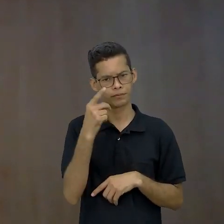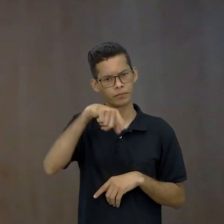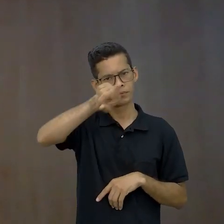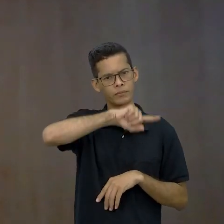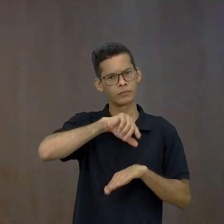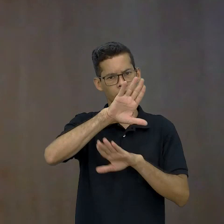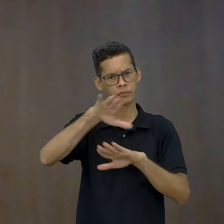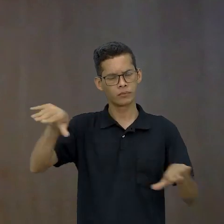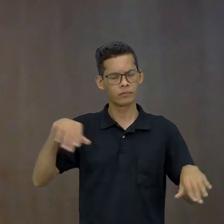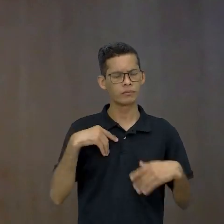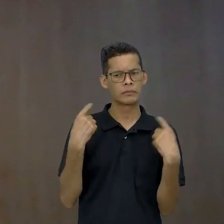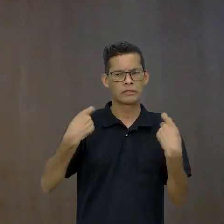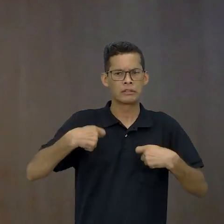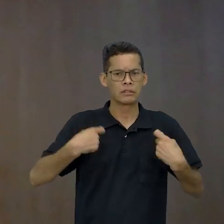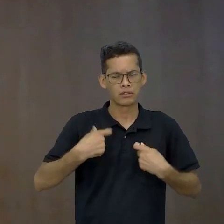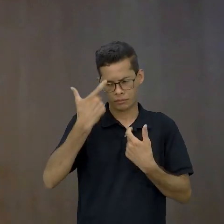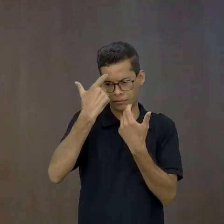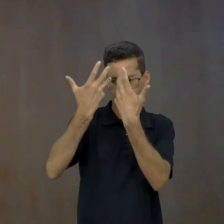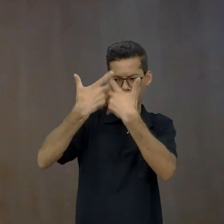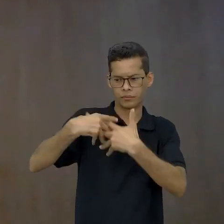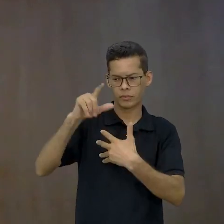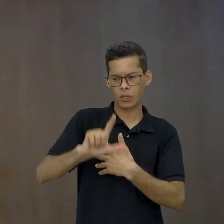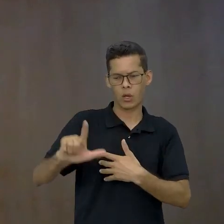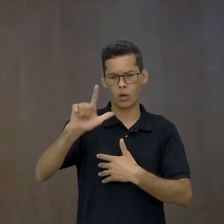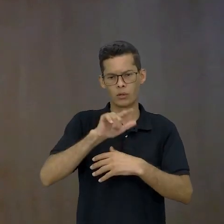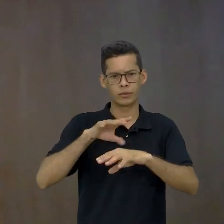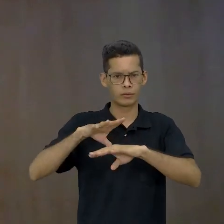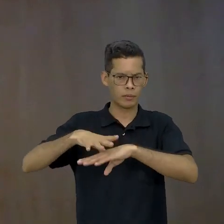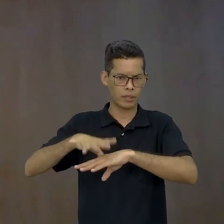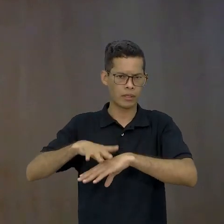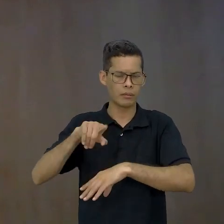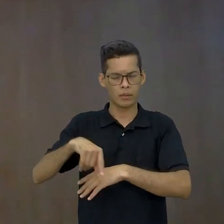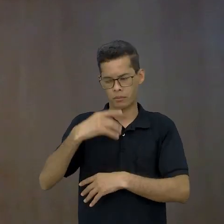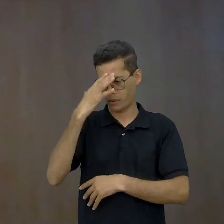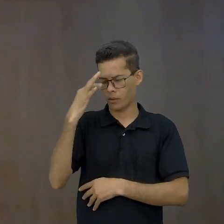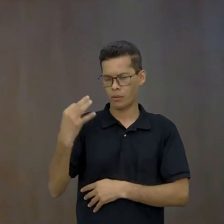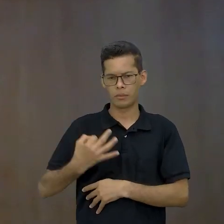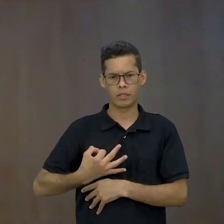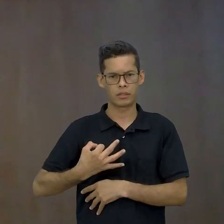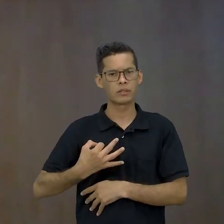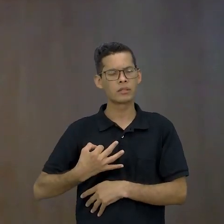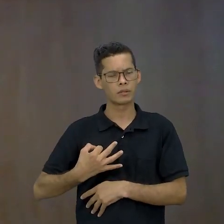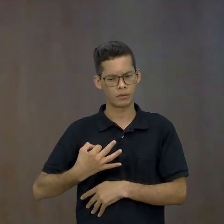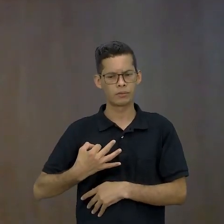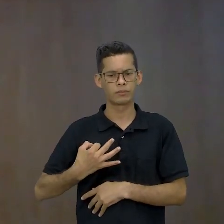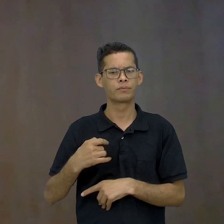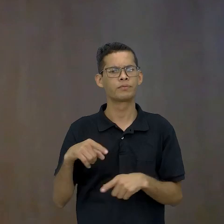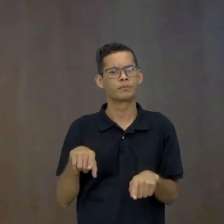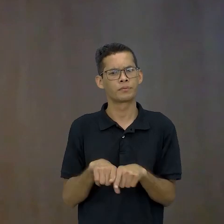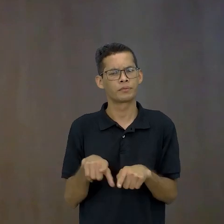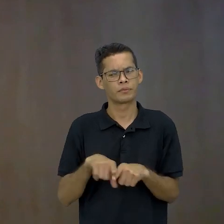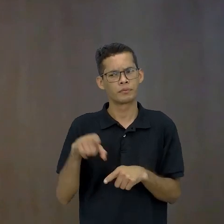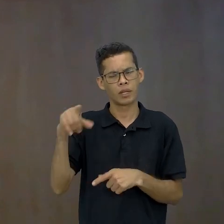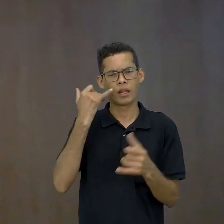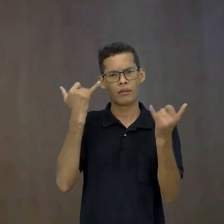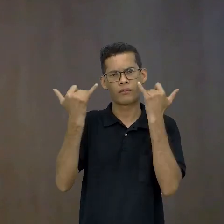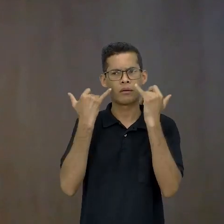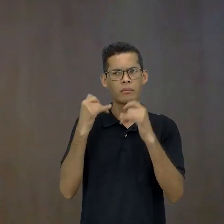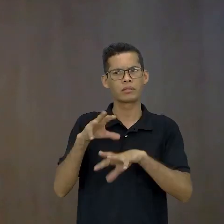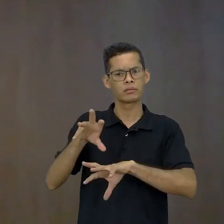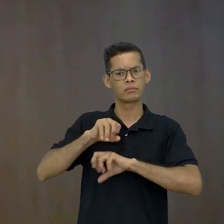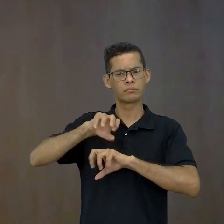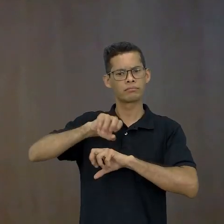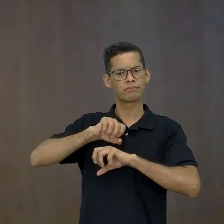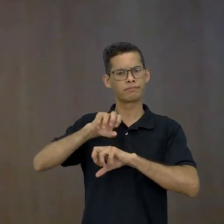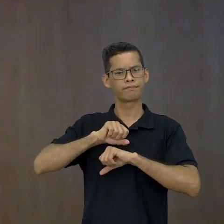estudantes necessitarem do raciocínio matemático para compreensão, não é? E para receber informações